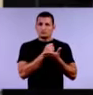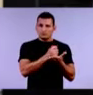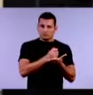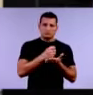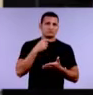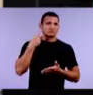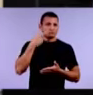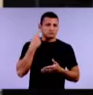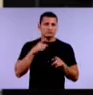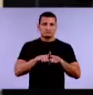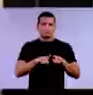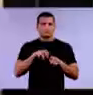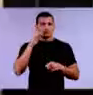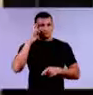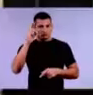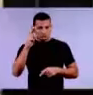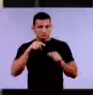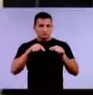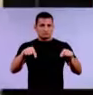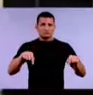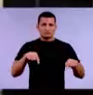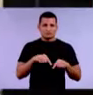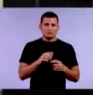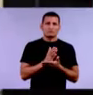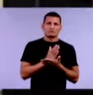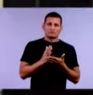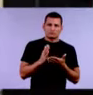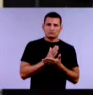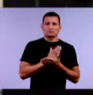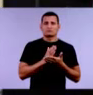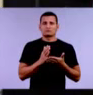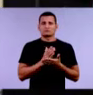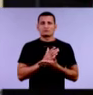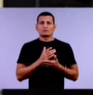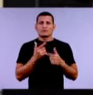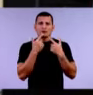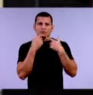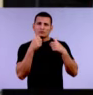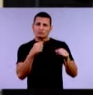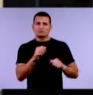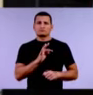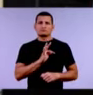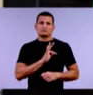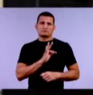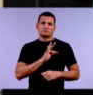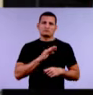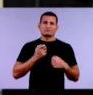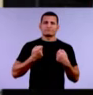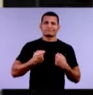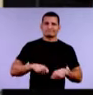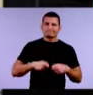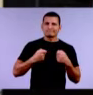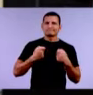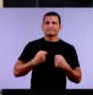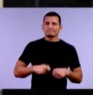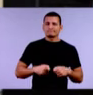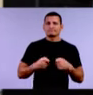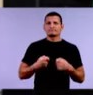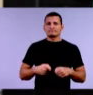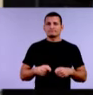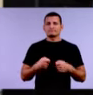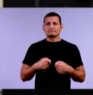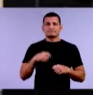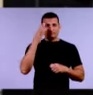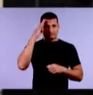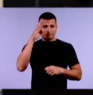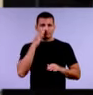também e chefe de gabinete. Em alguns momentos a linguagem técnica ela é necessária, né?